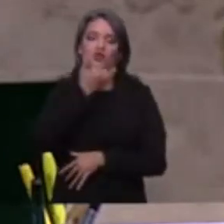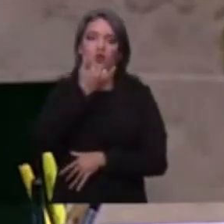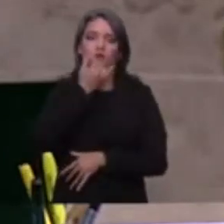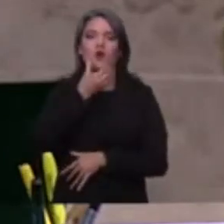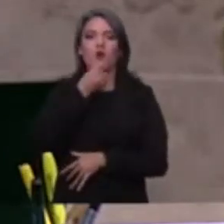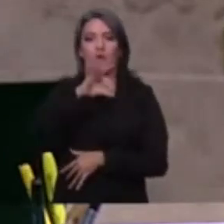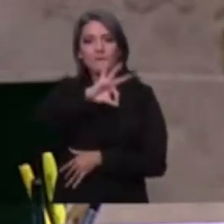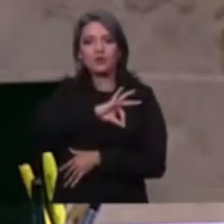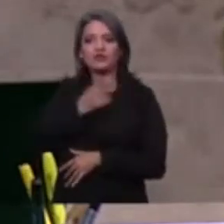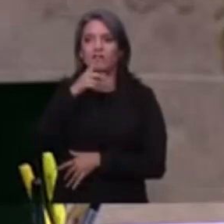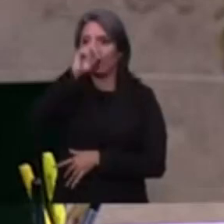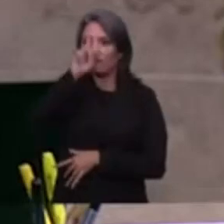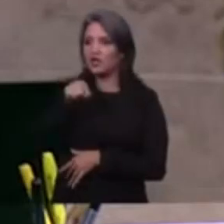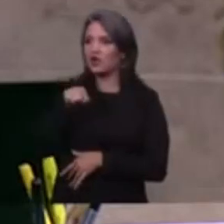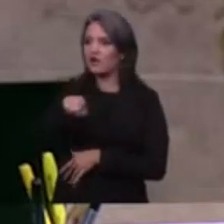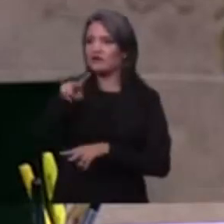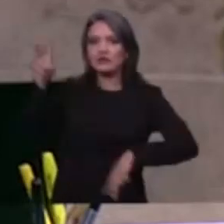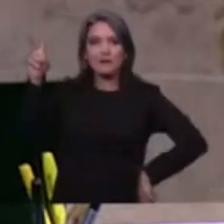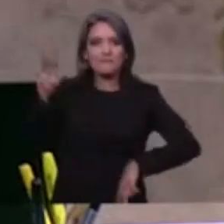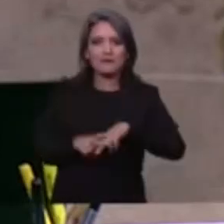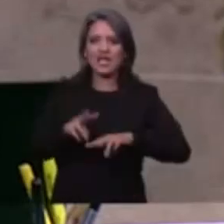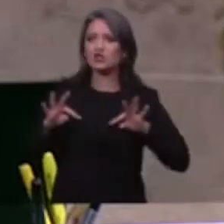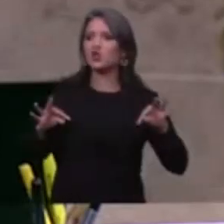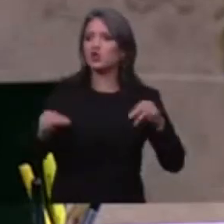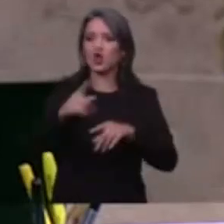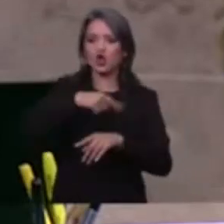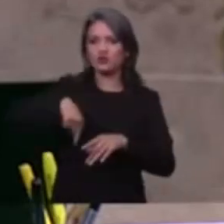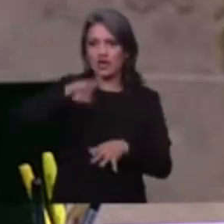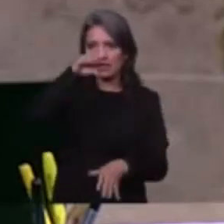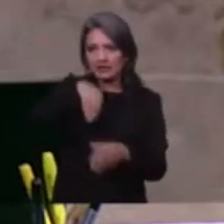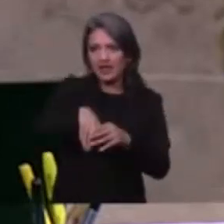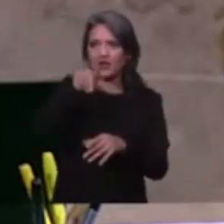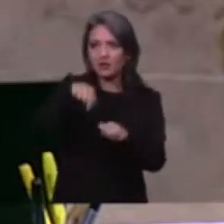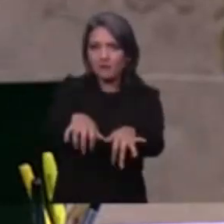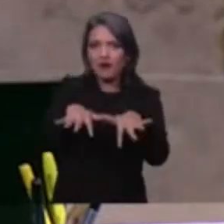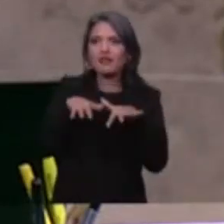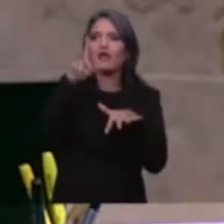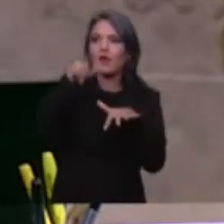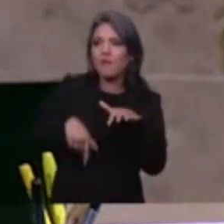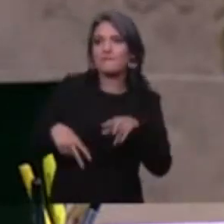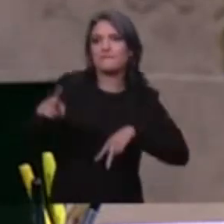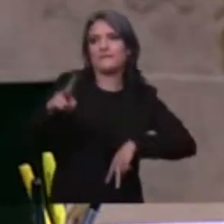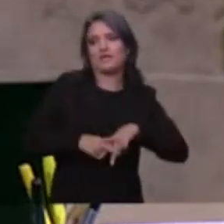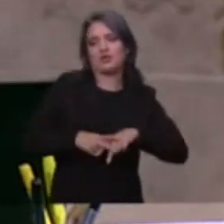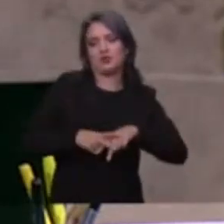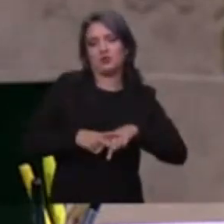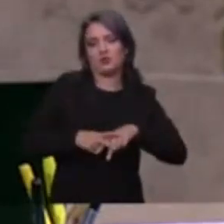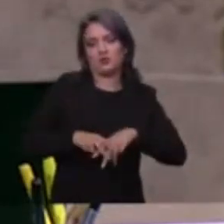criminosos, confirmando que todos se encontravam no interior do plenário do Senado Federal.